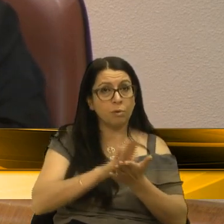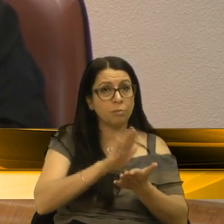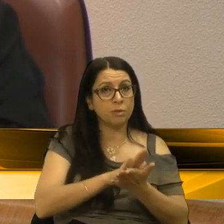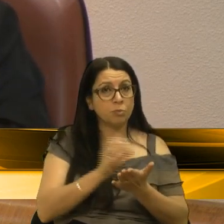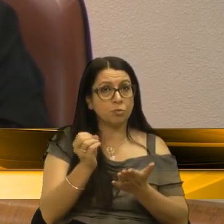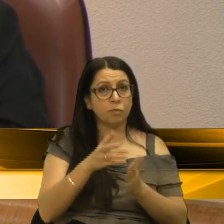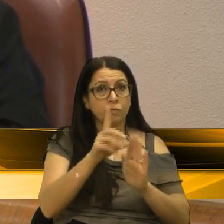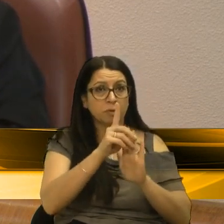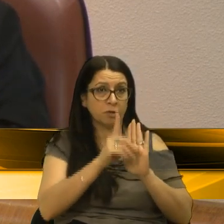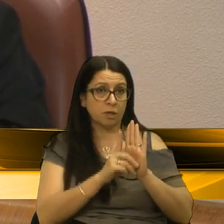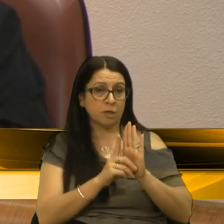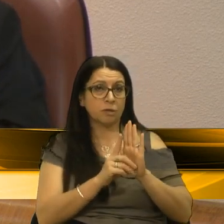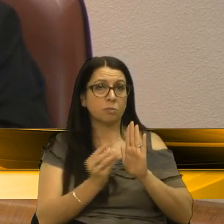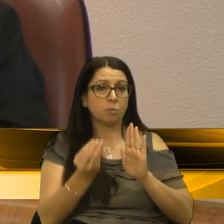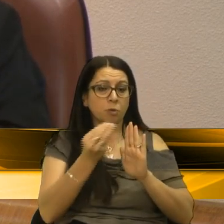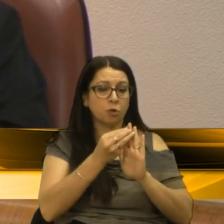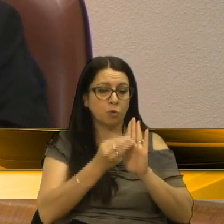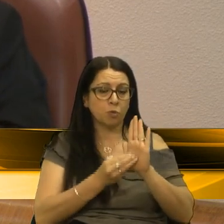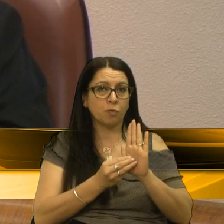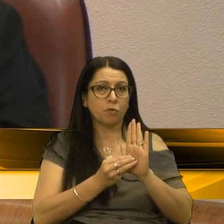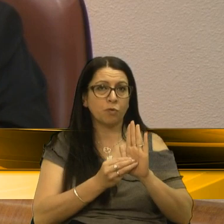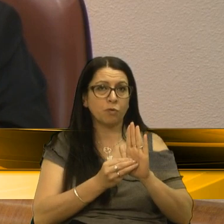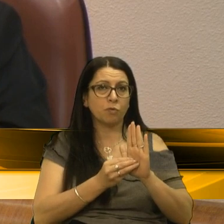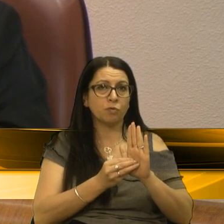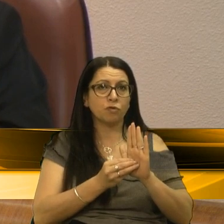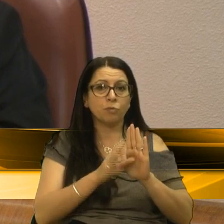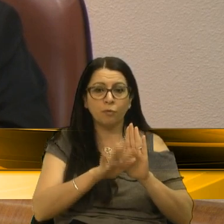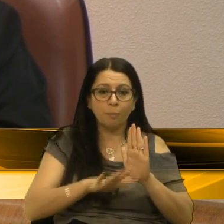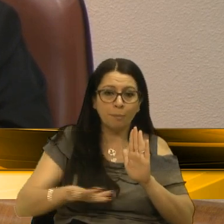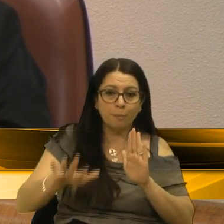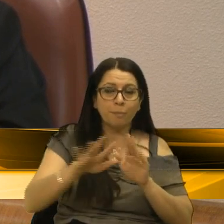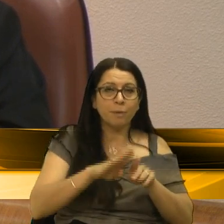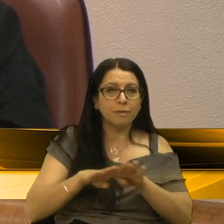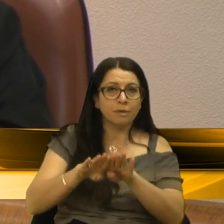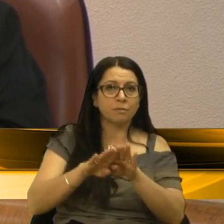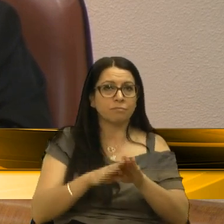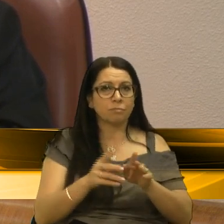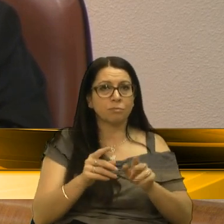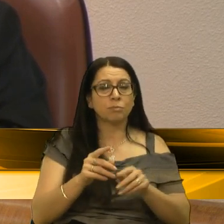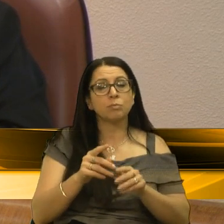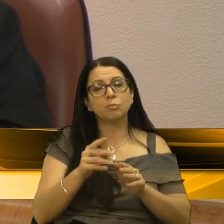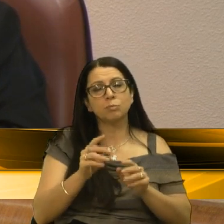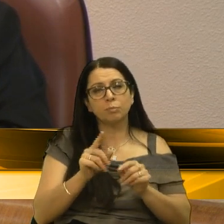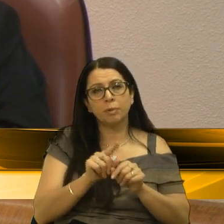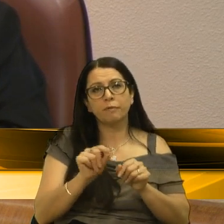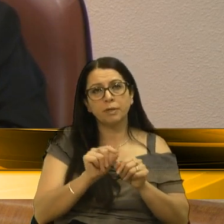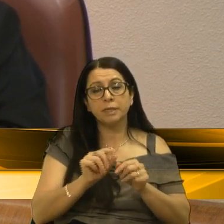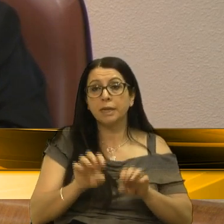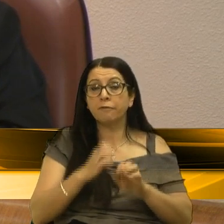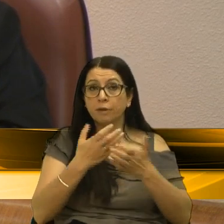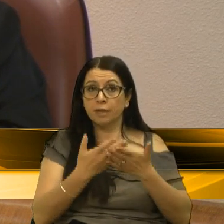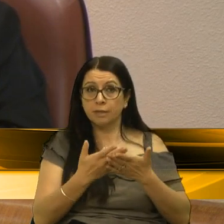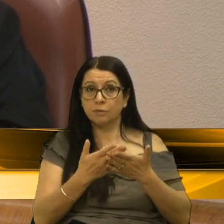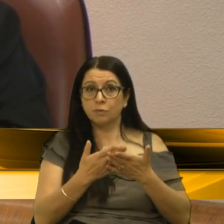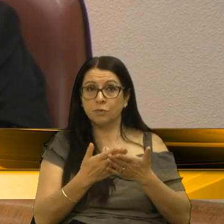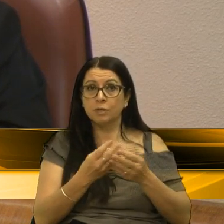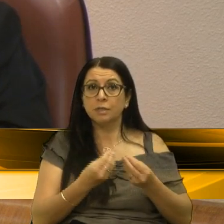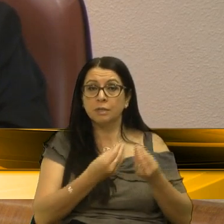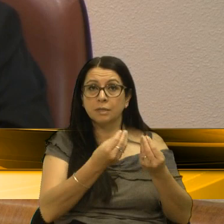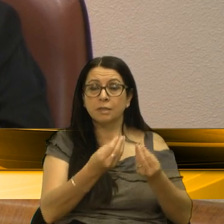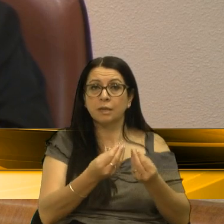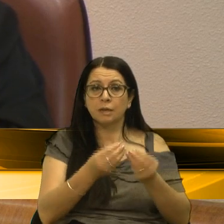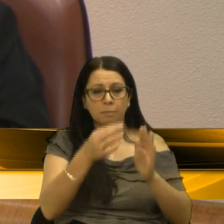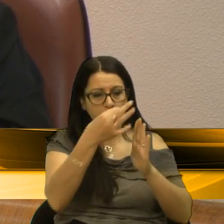novo decreto, foi incluído um formulário padrão disponibilizado no protocolo geral para a realização de eventos e é entregue um